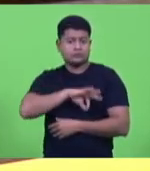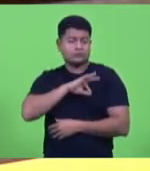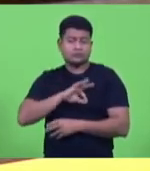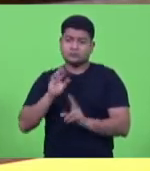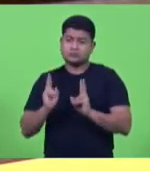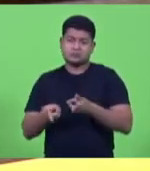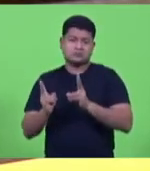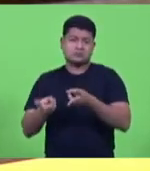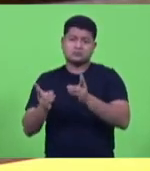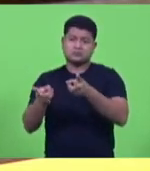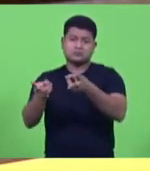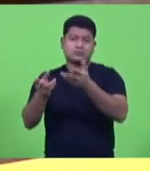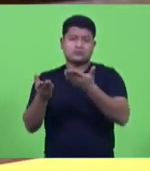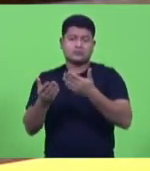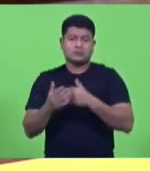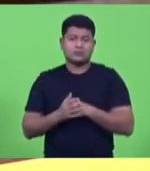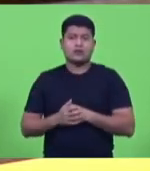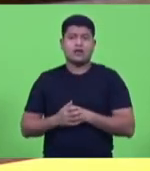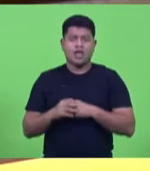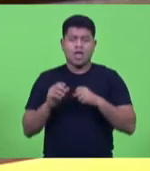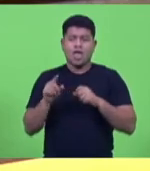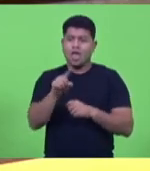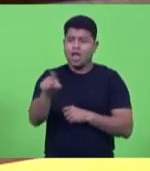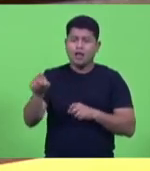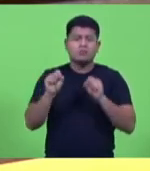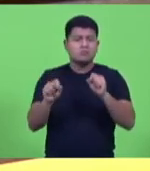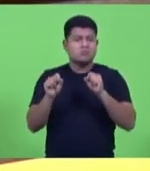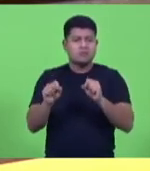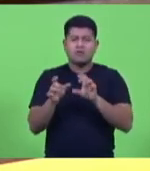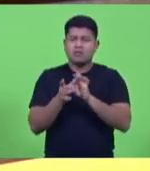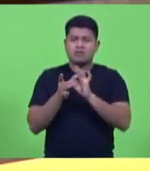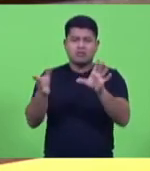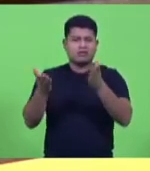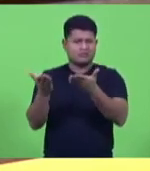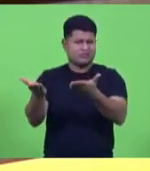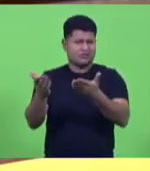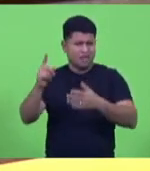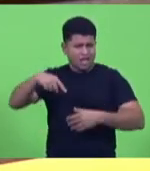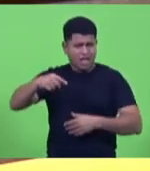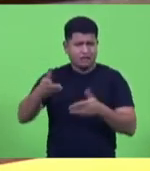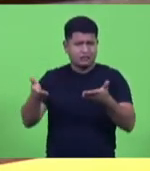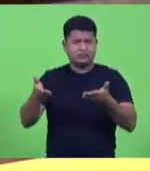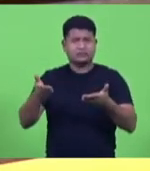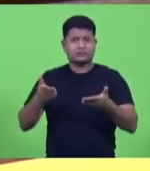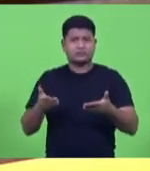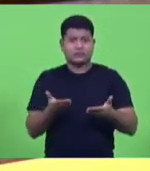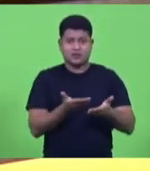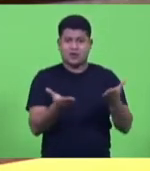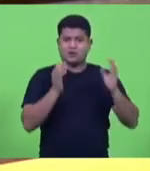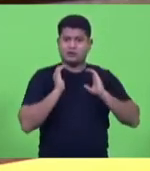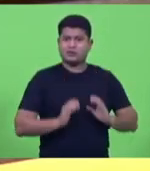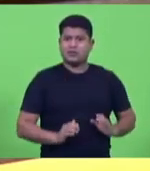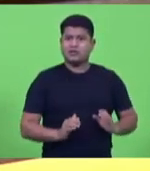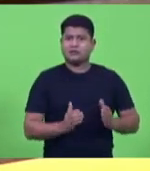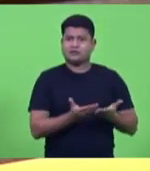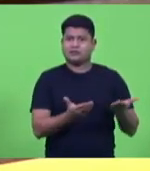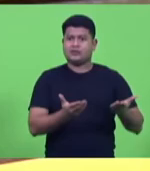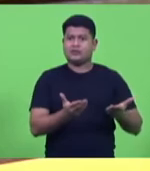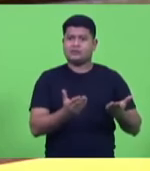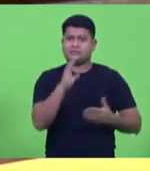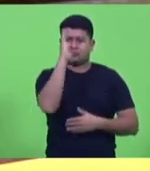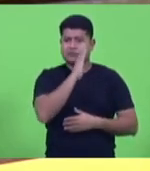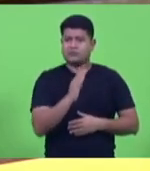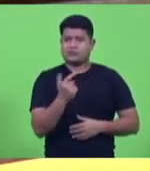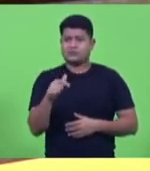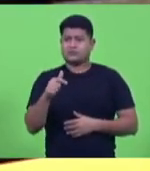vai cair lá. Então, eles podem invocar. É um tipo de privilégio que o cidadão brasileiro médio não tem. É o tipo